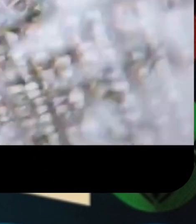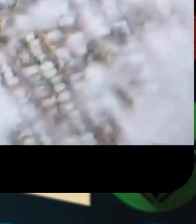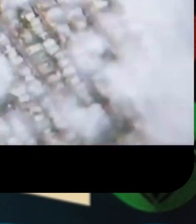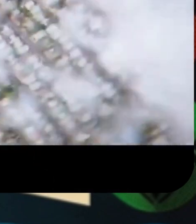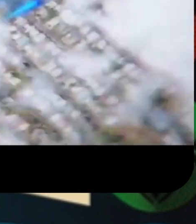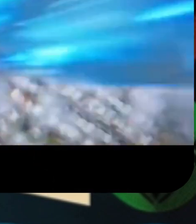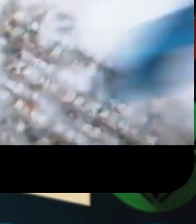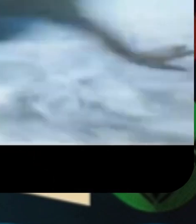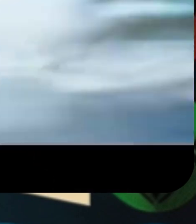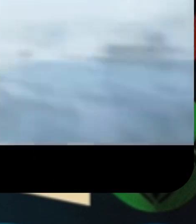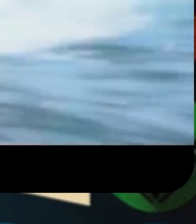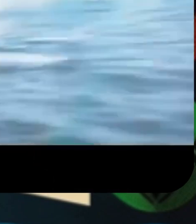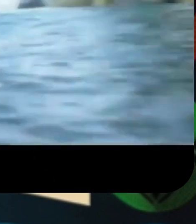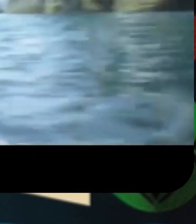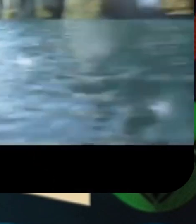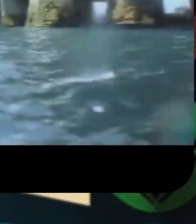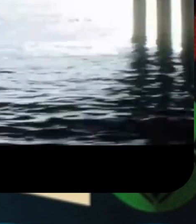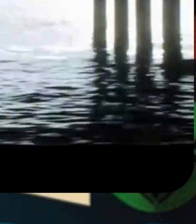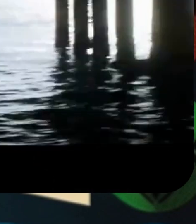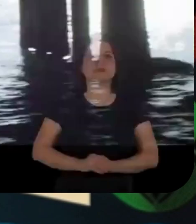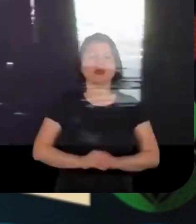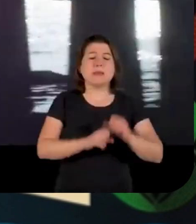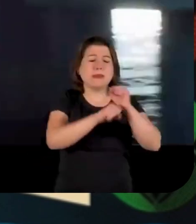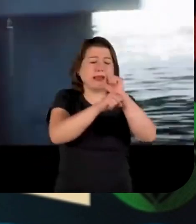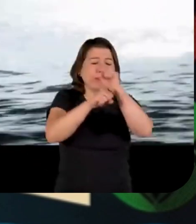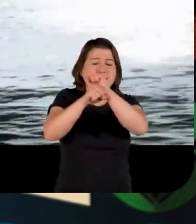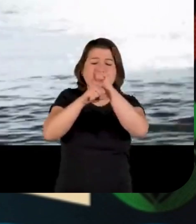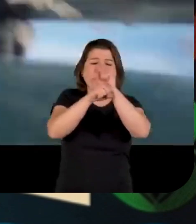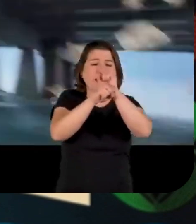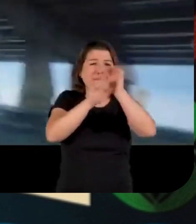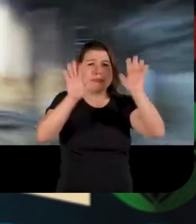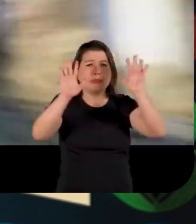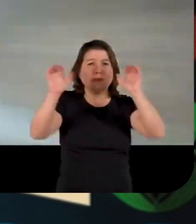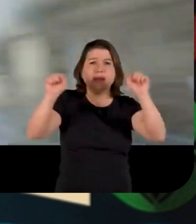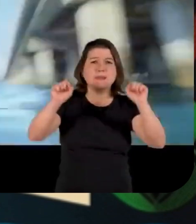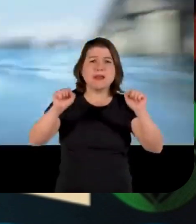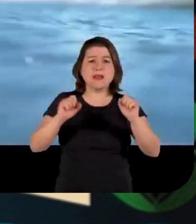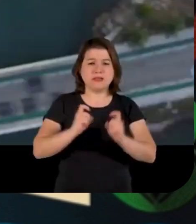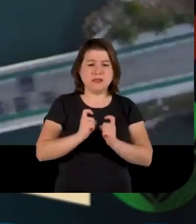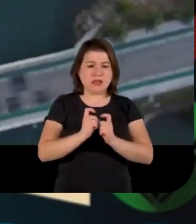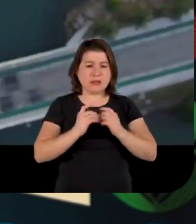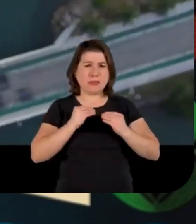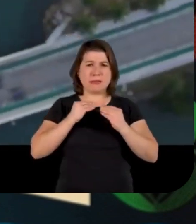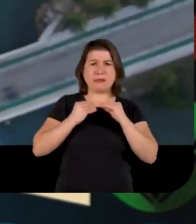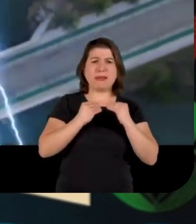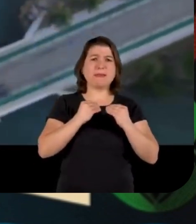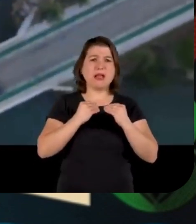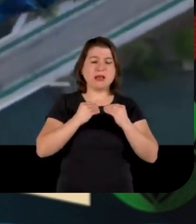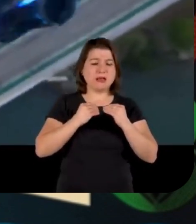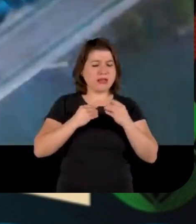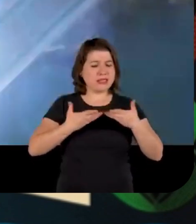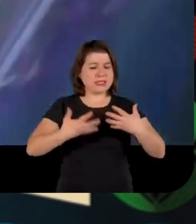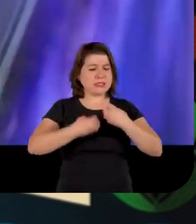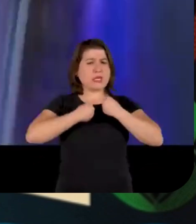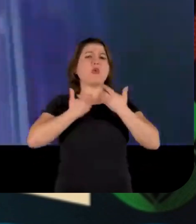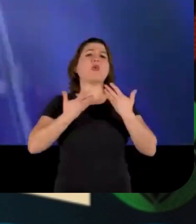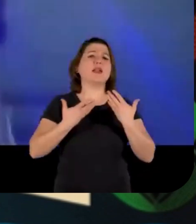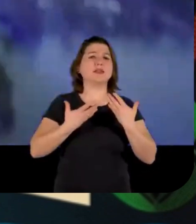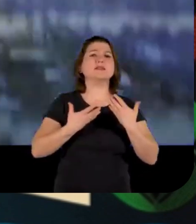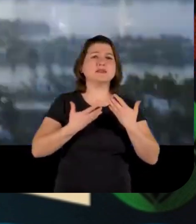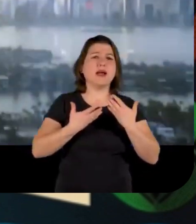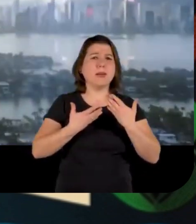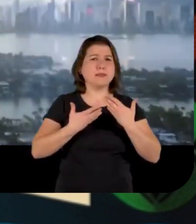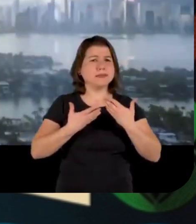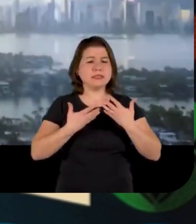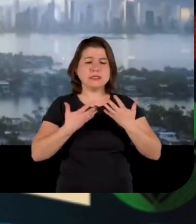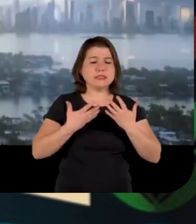filme. Representou como Besouro. A Bruna Marquezine também está muito bem no personagem dela. Eu quero dar uma referência